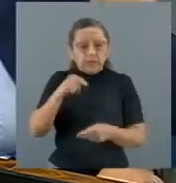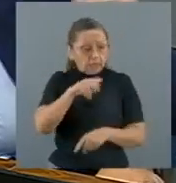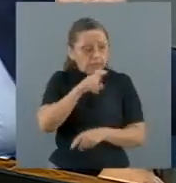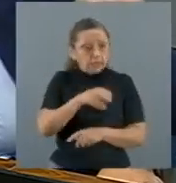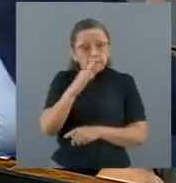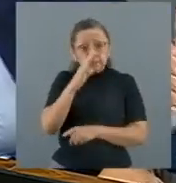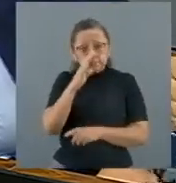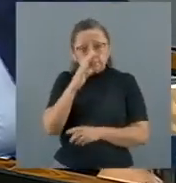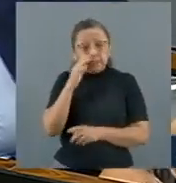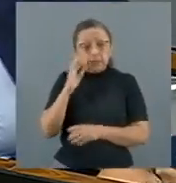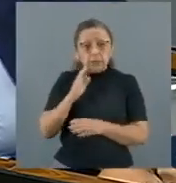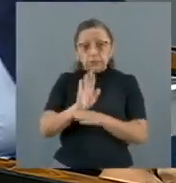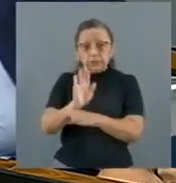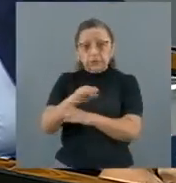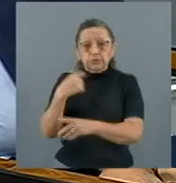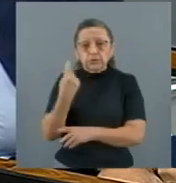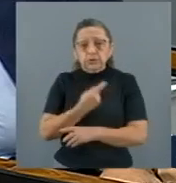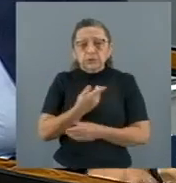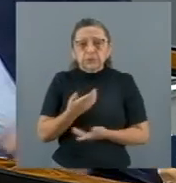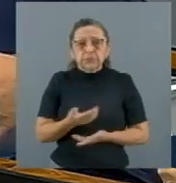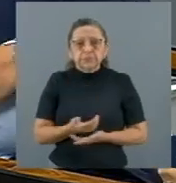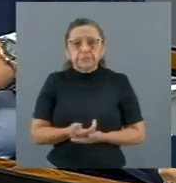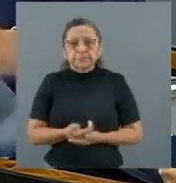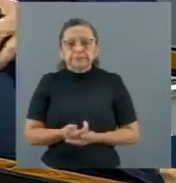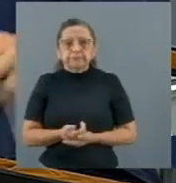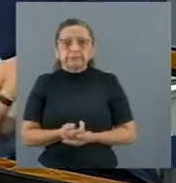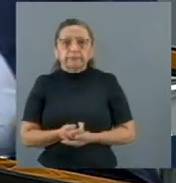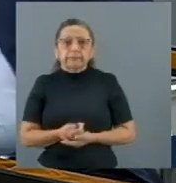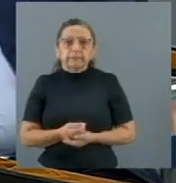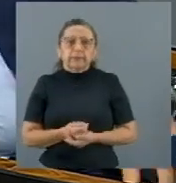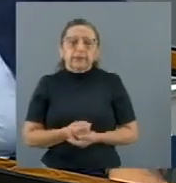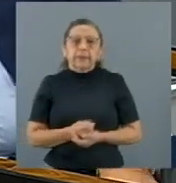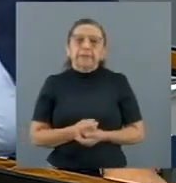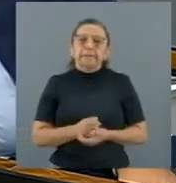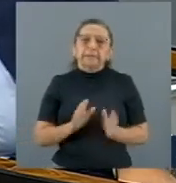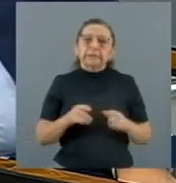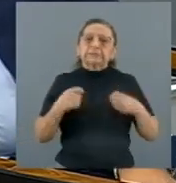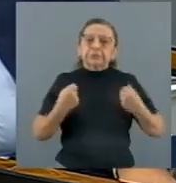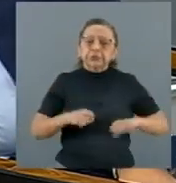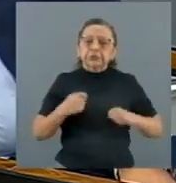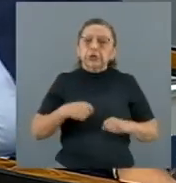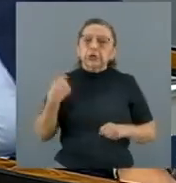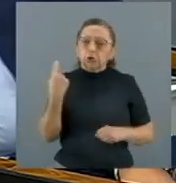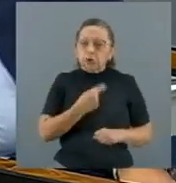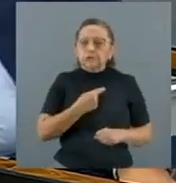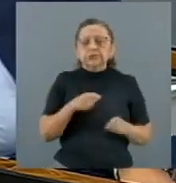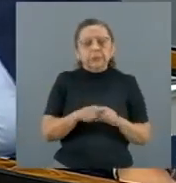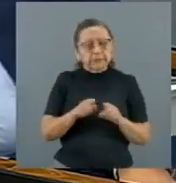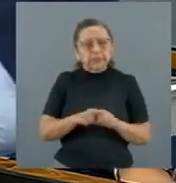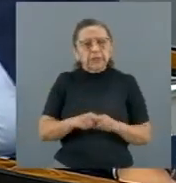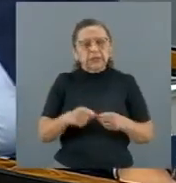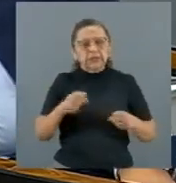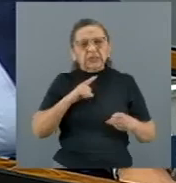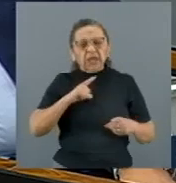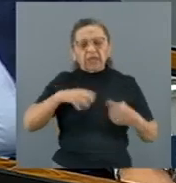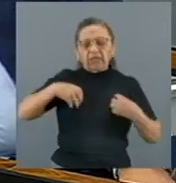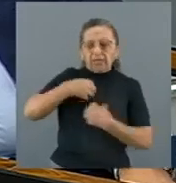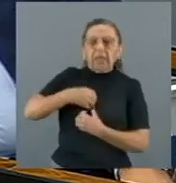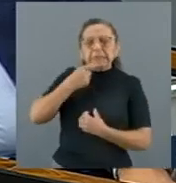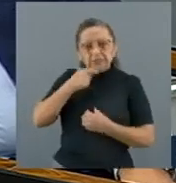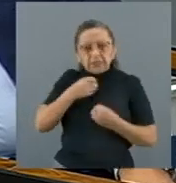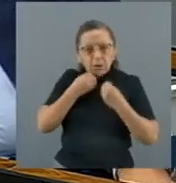para contribuir conosco. Mas é necessário mostrarmos a nossa indignação e a necessidade de